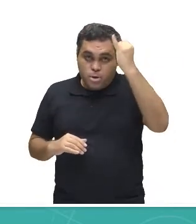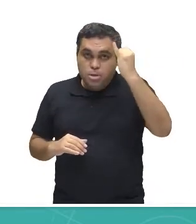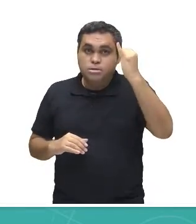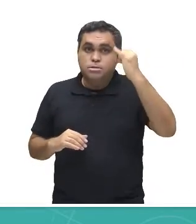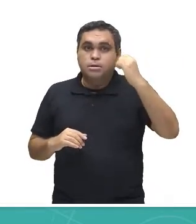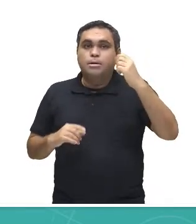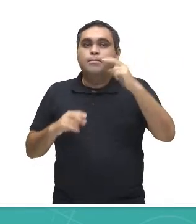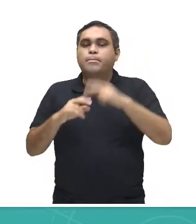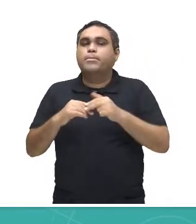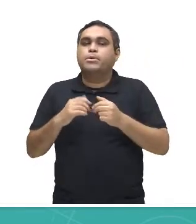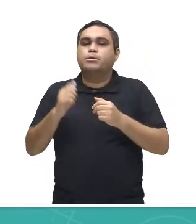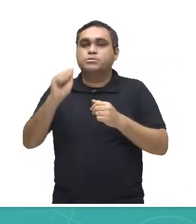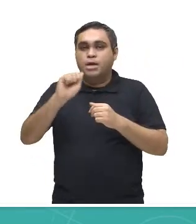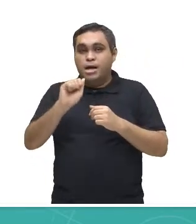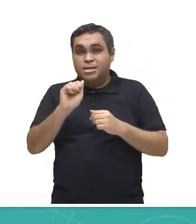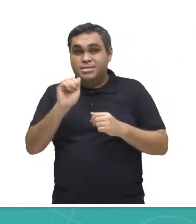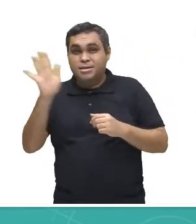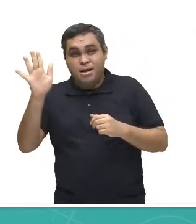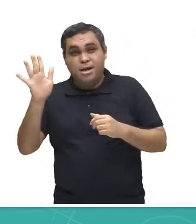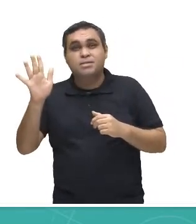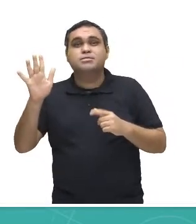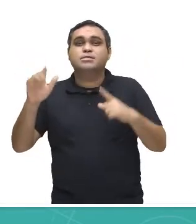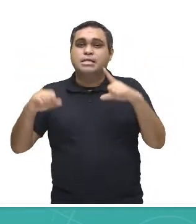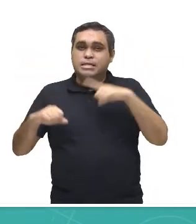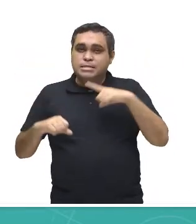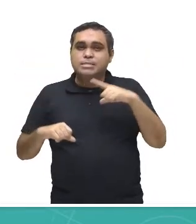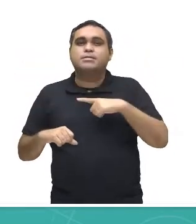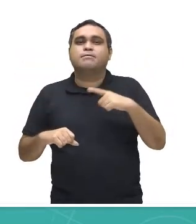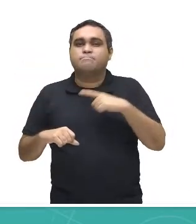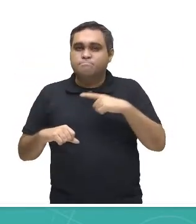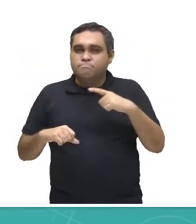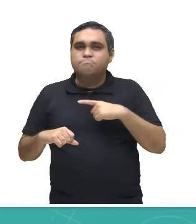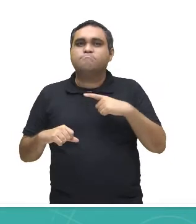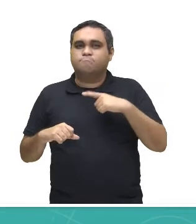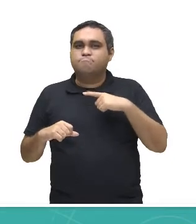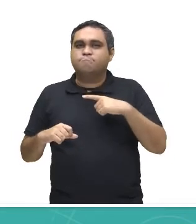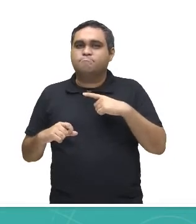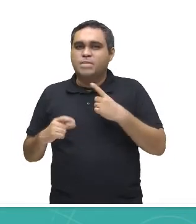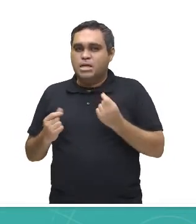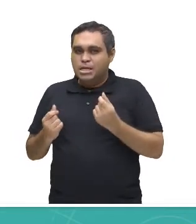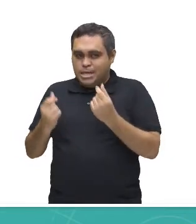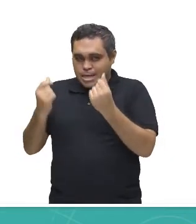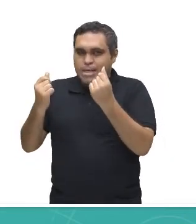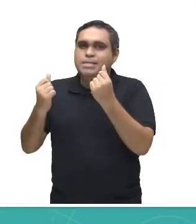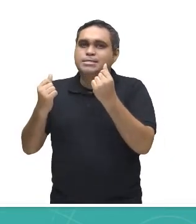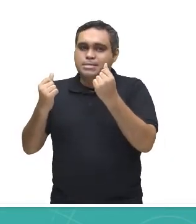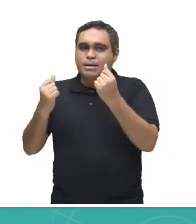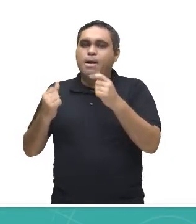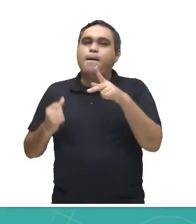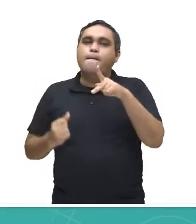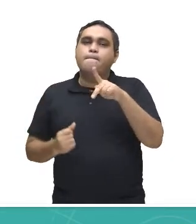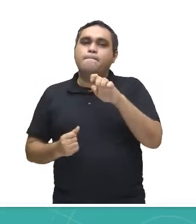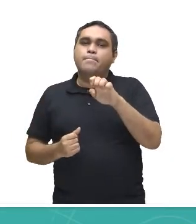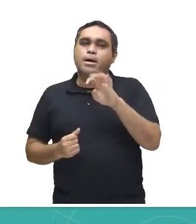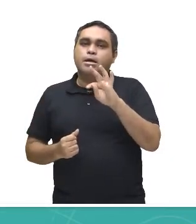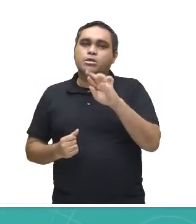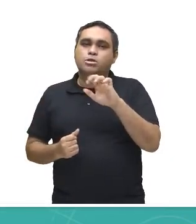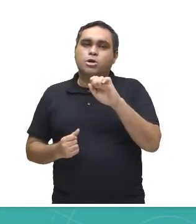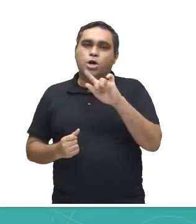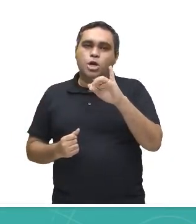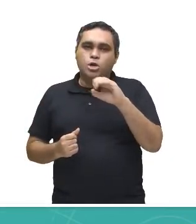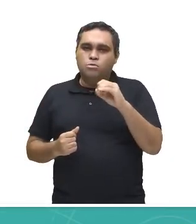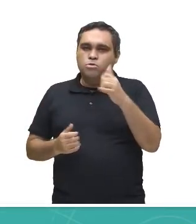são os maiores produtores de petróleo do mundo, né? E o petróleo é a energia que move o nosso planeta,